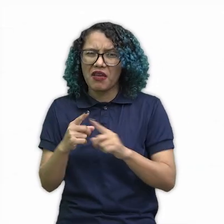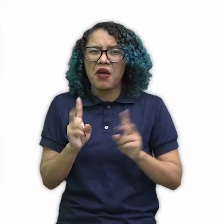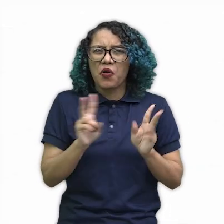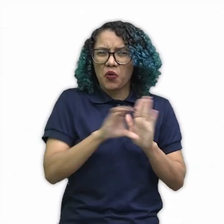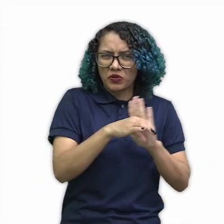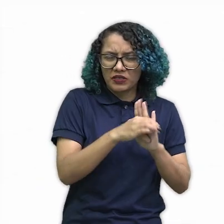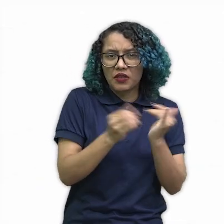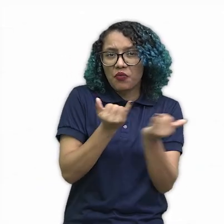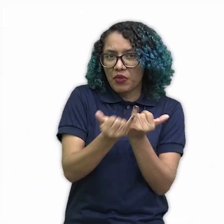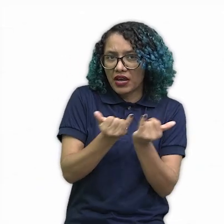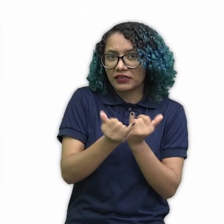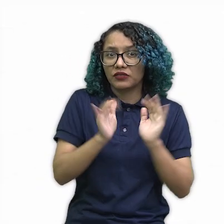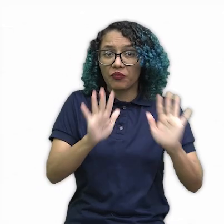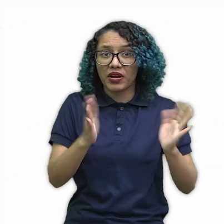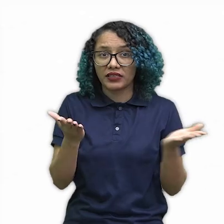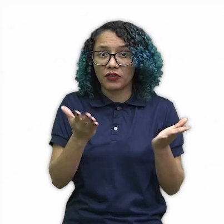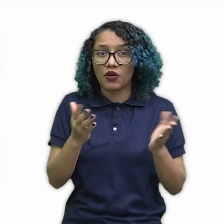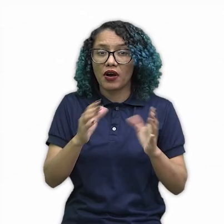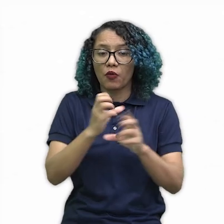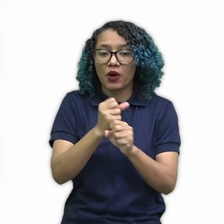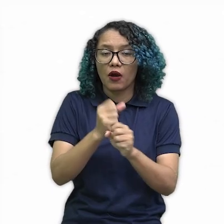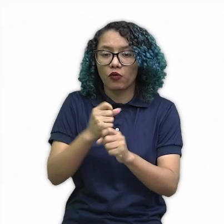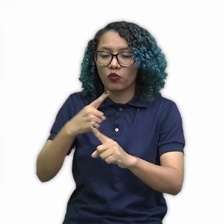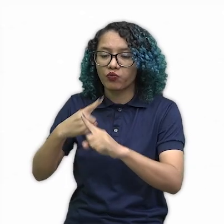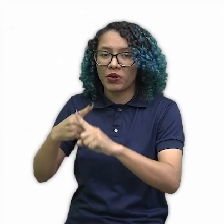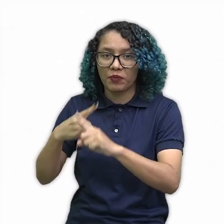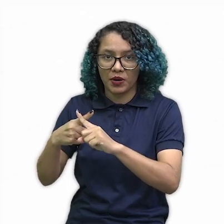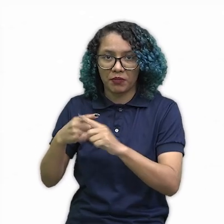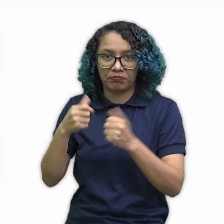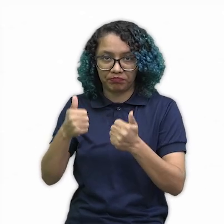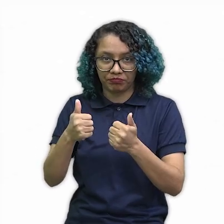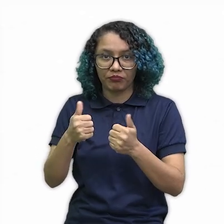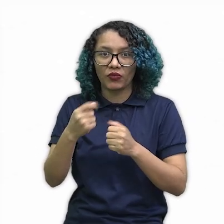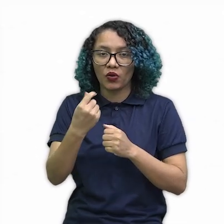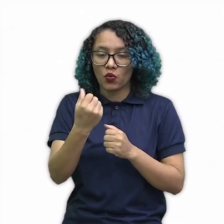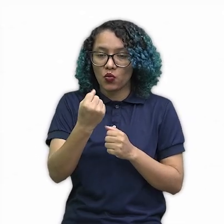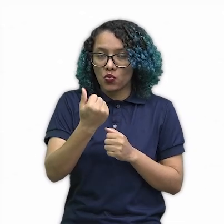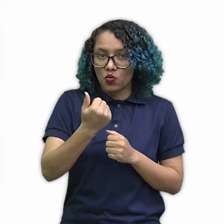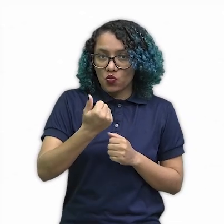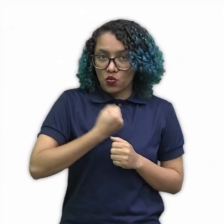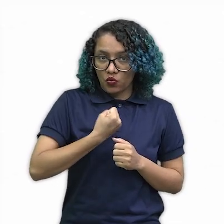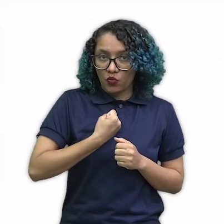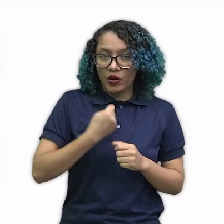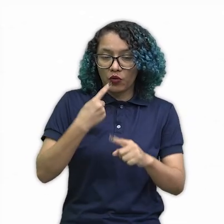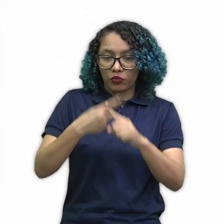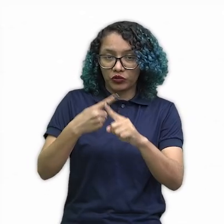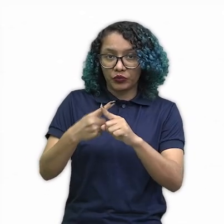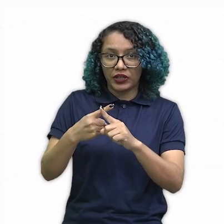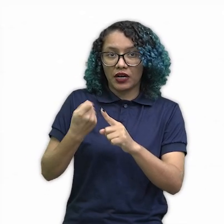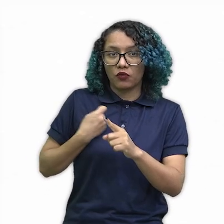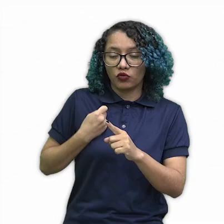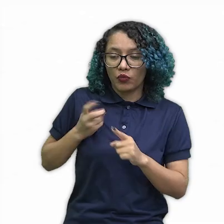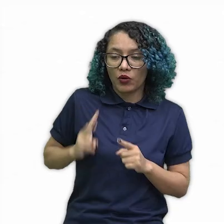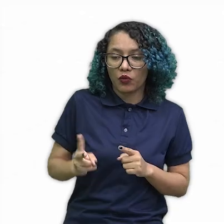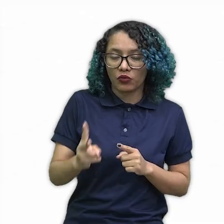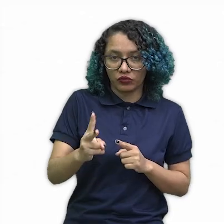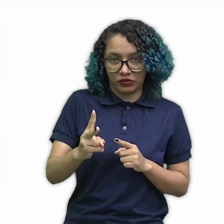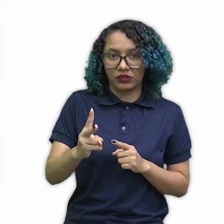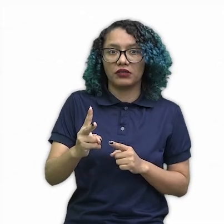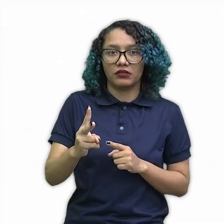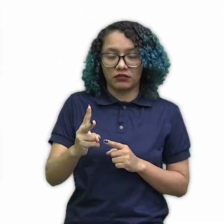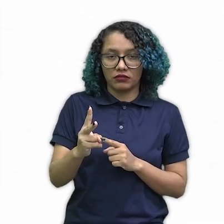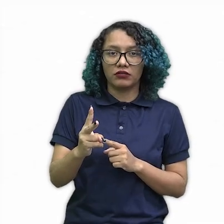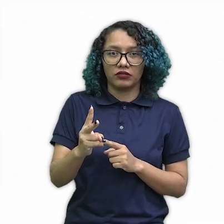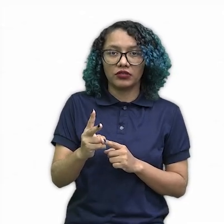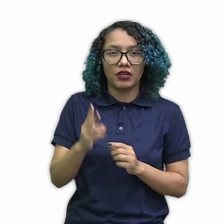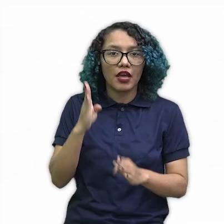vamos agora multiplicar. Então nós vamos pegar um termo, multiplicar por uma razão, e aí nós vamos obter